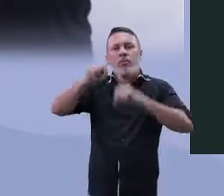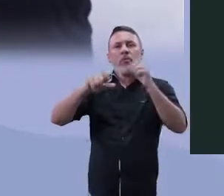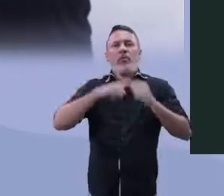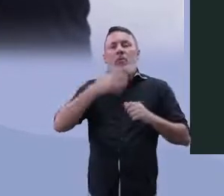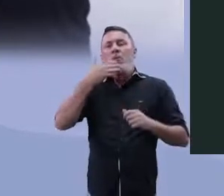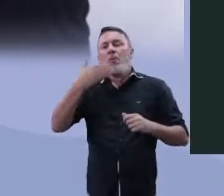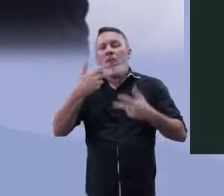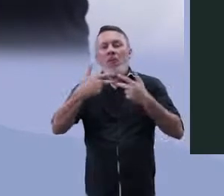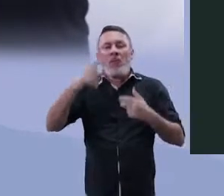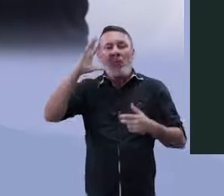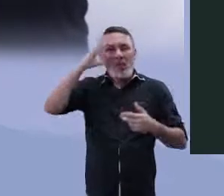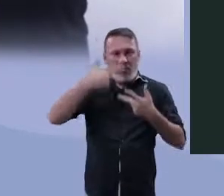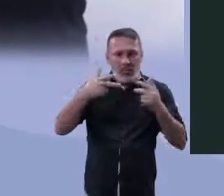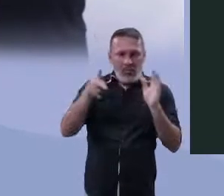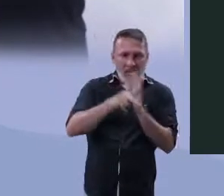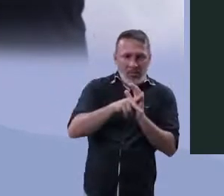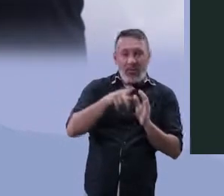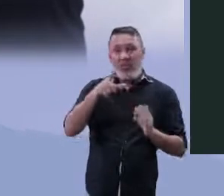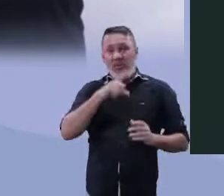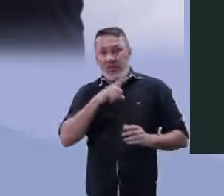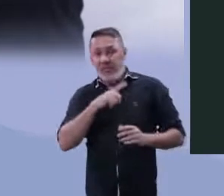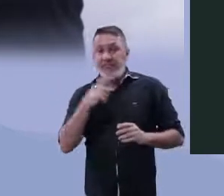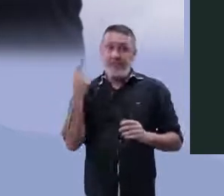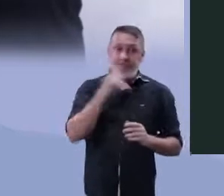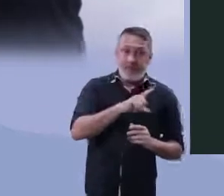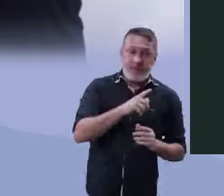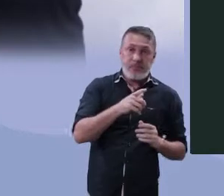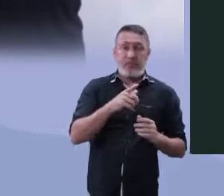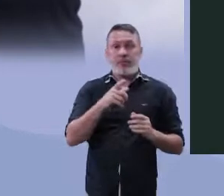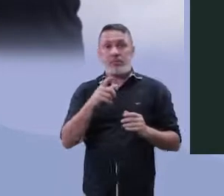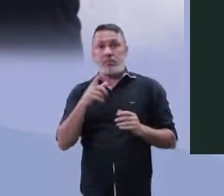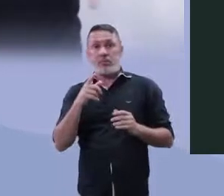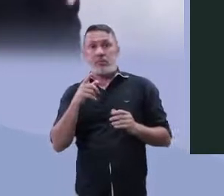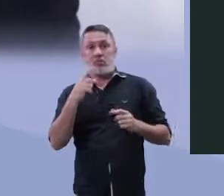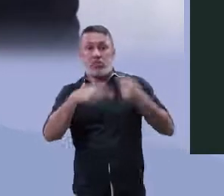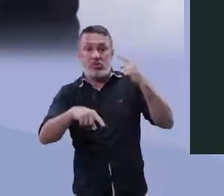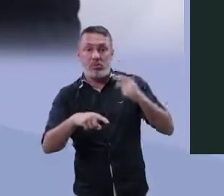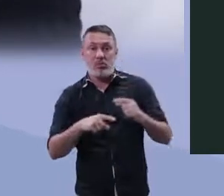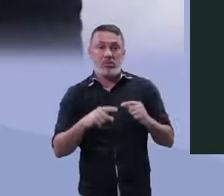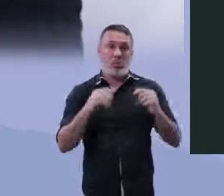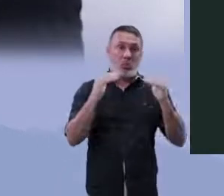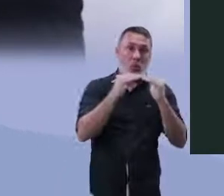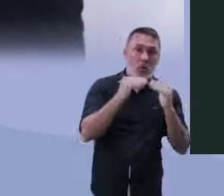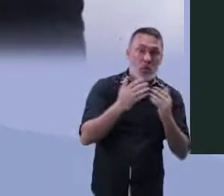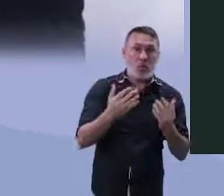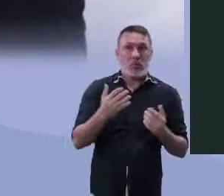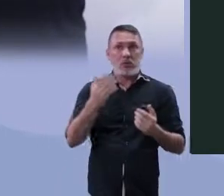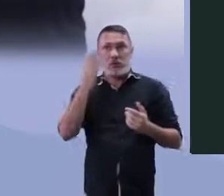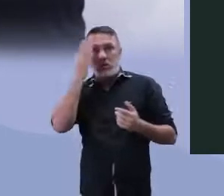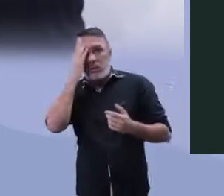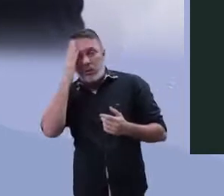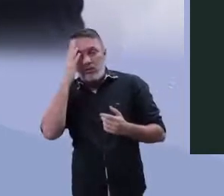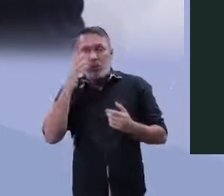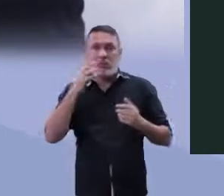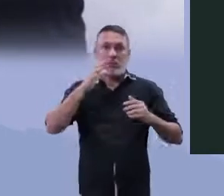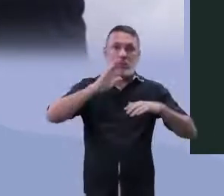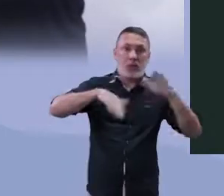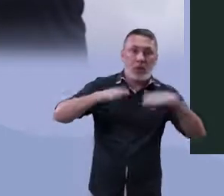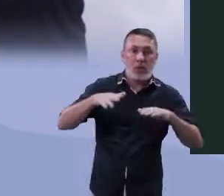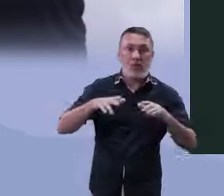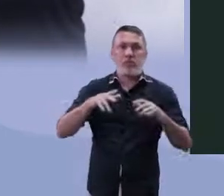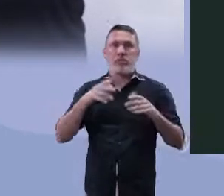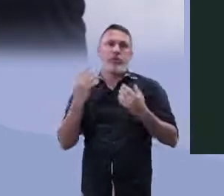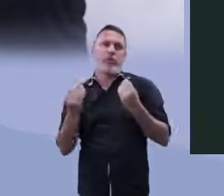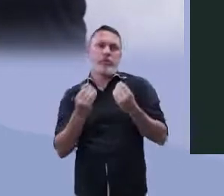suas respectivas demandas. Tá? Pode ser que eles se unam, pode ser que eles divirjam, né? Pode ser até, muitas vezes,